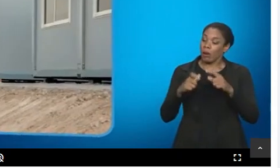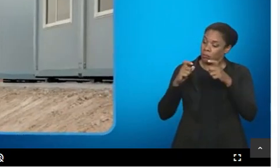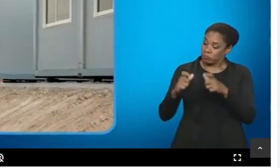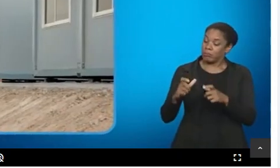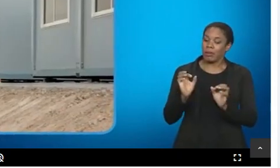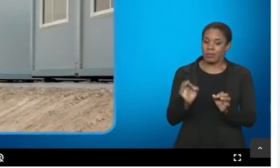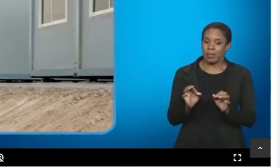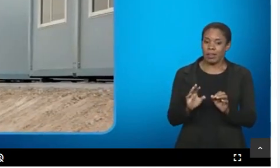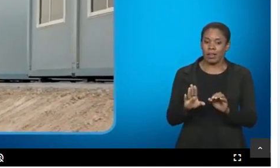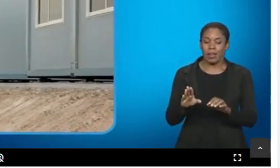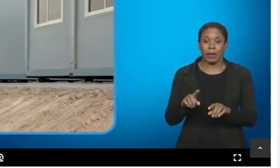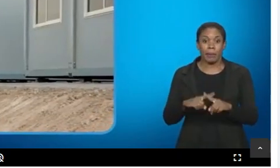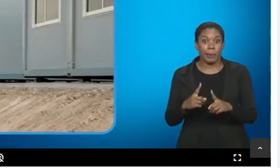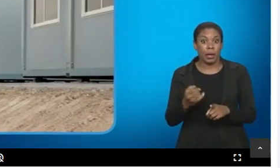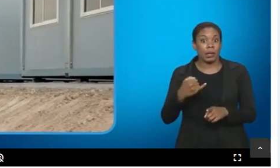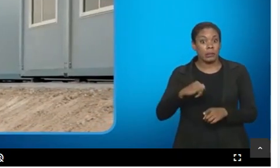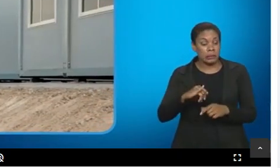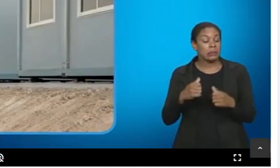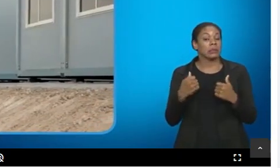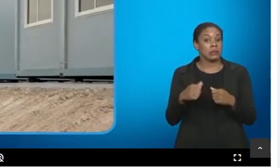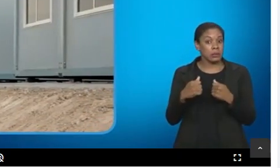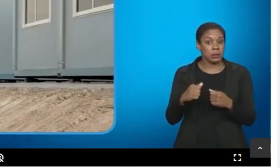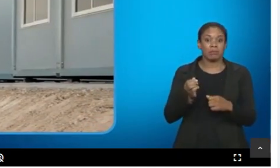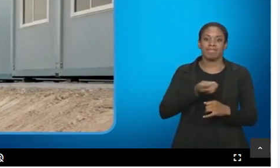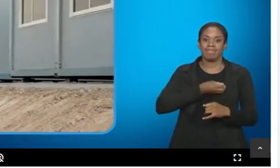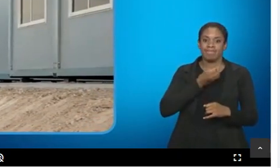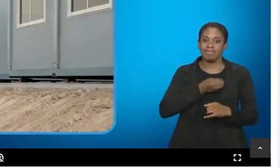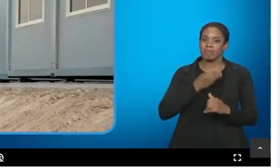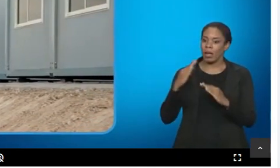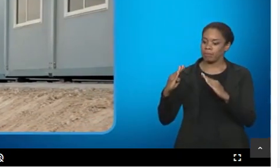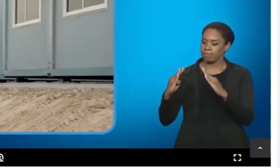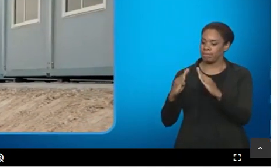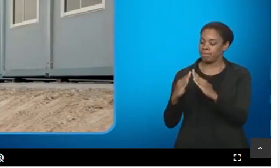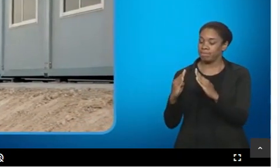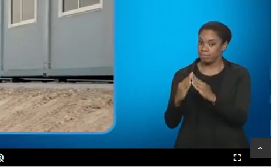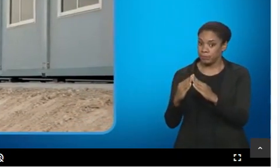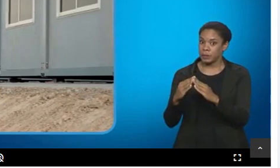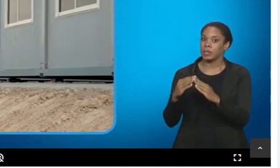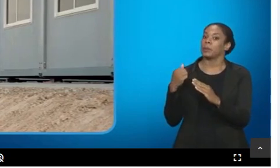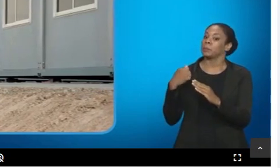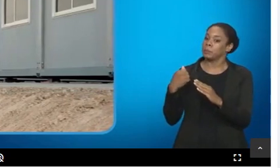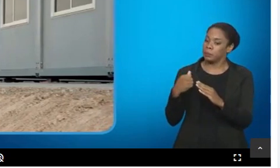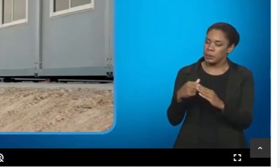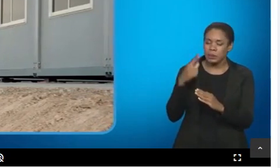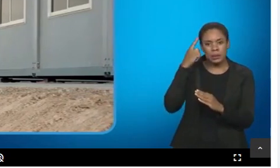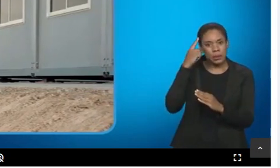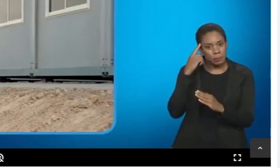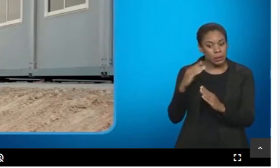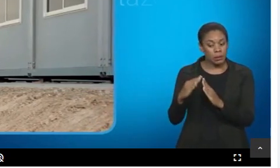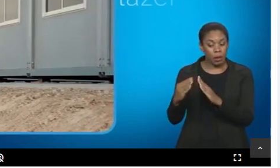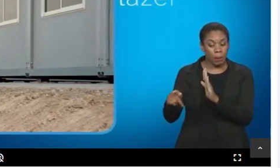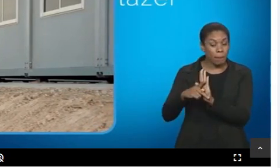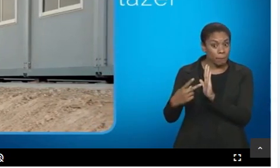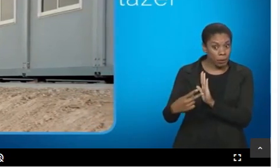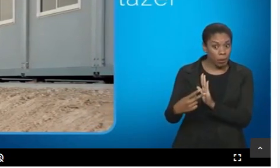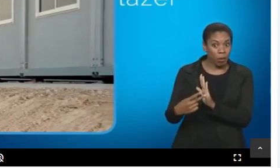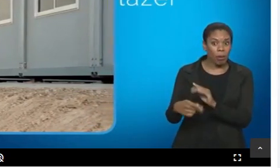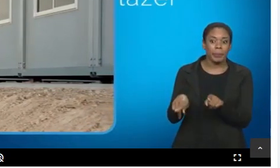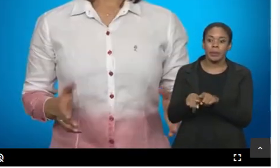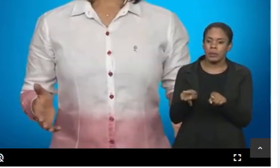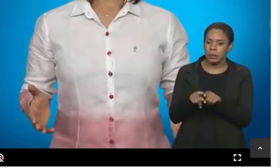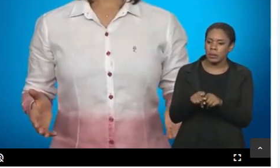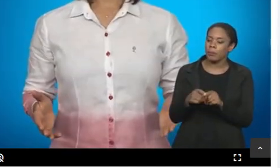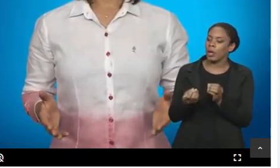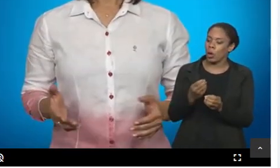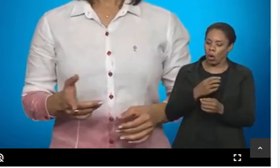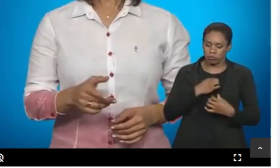é o nosso caso, mas quando os trabalhadores precisam morar no próprio canteiro, também é preciso prever alojamento, com lavanderia e área de